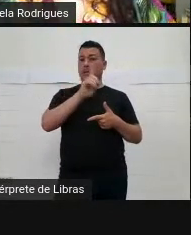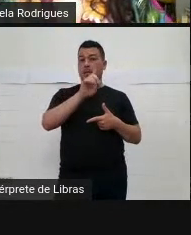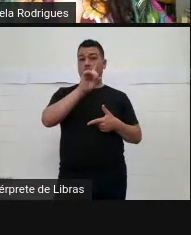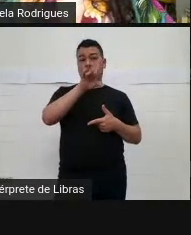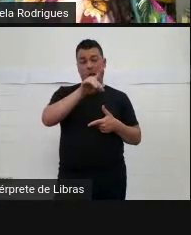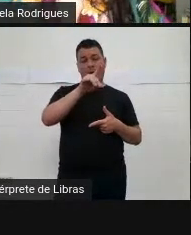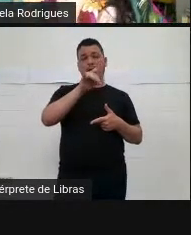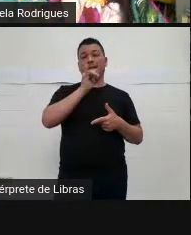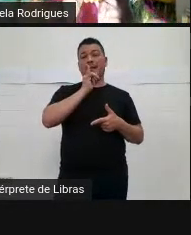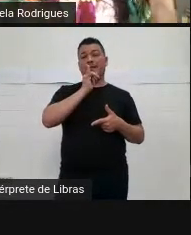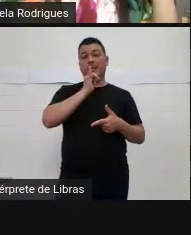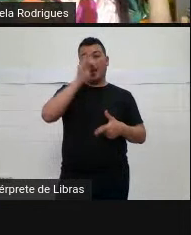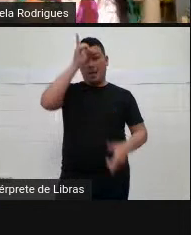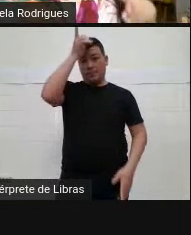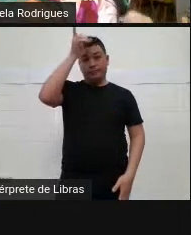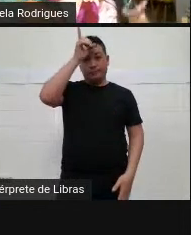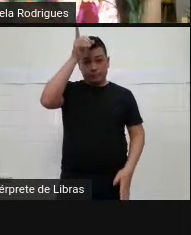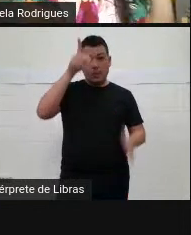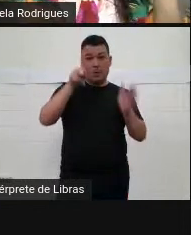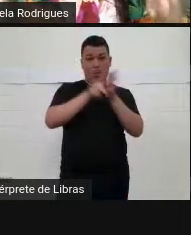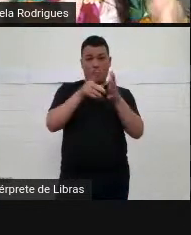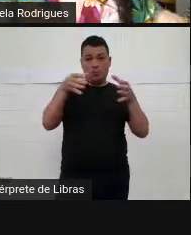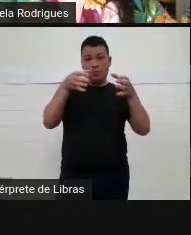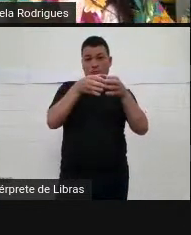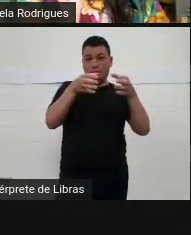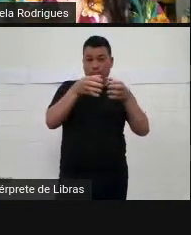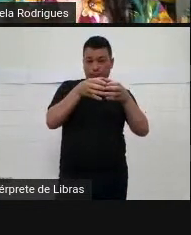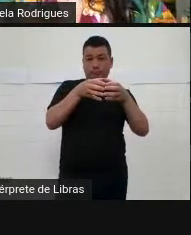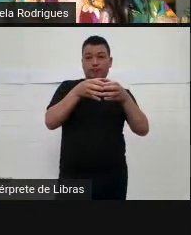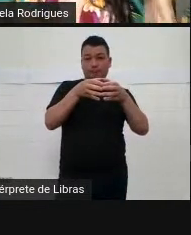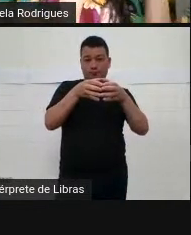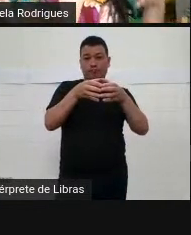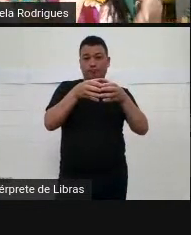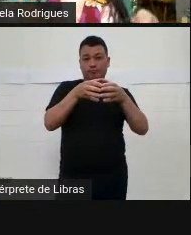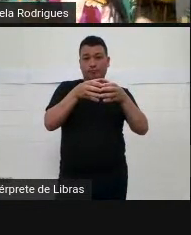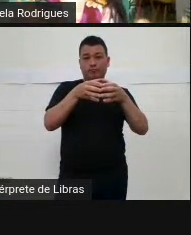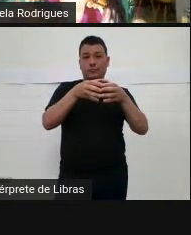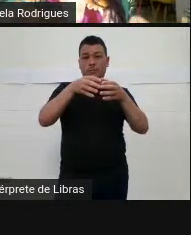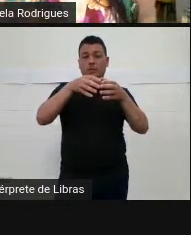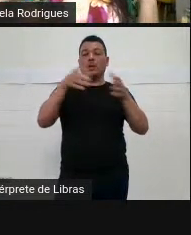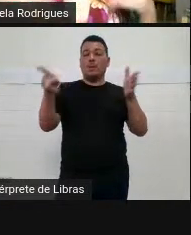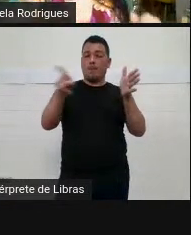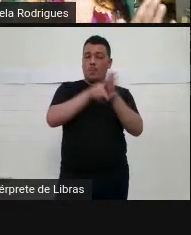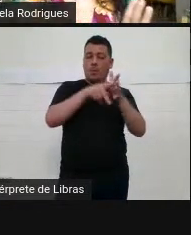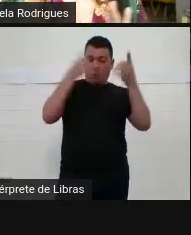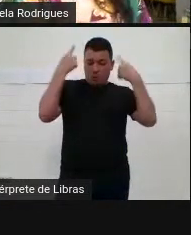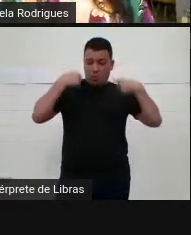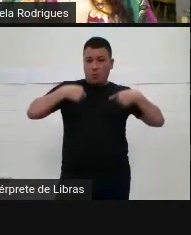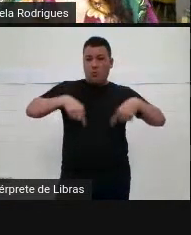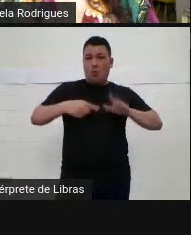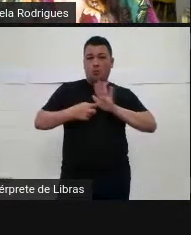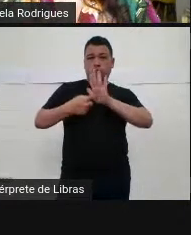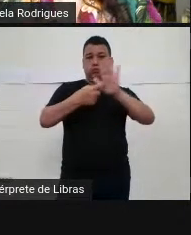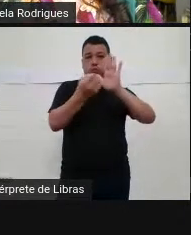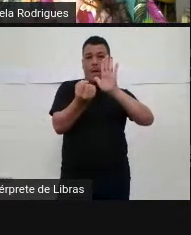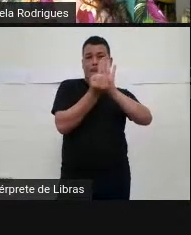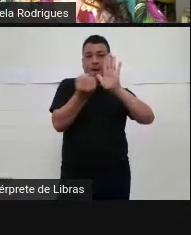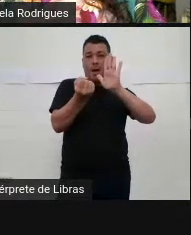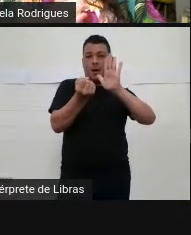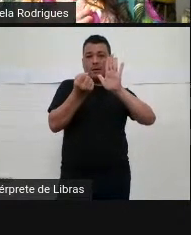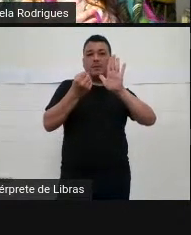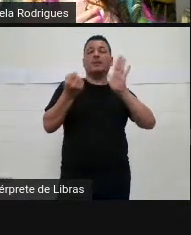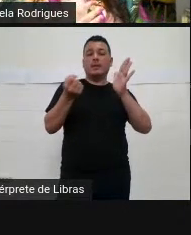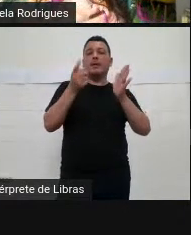ficções encarnadas, né? Ficções inscritas no corpo e que tenta reger